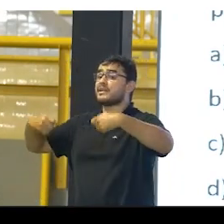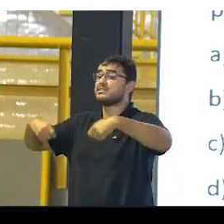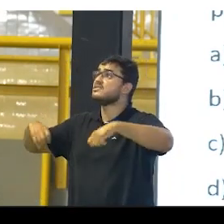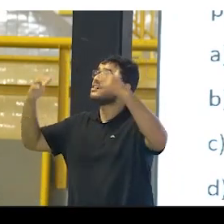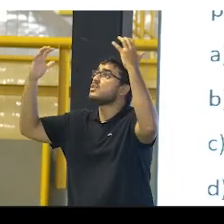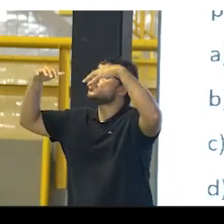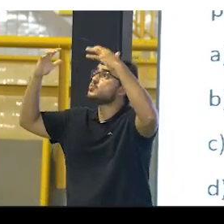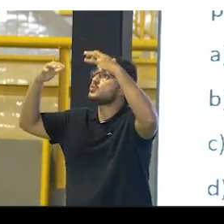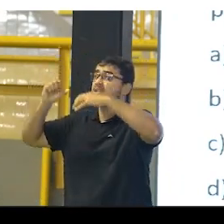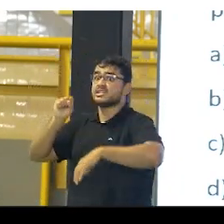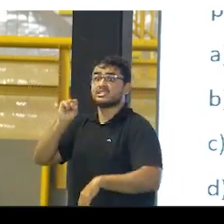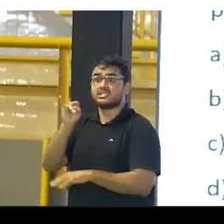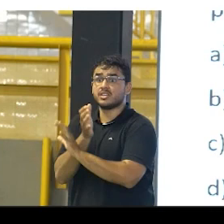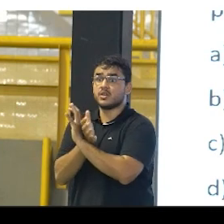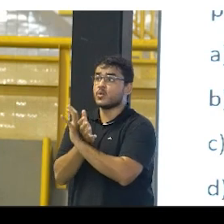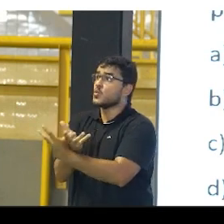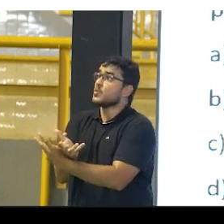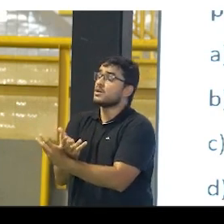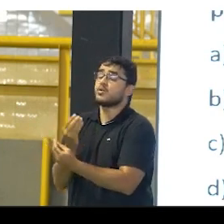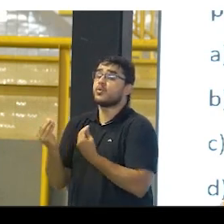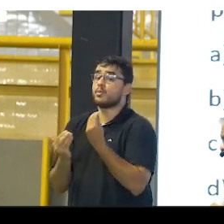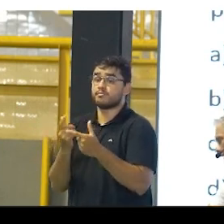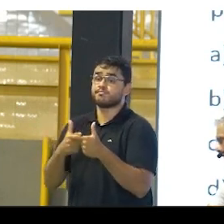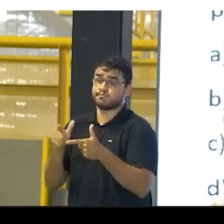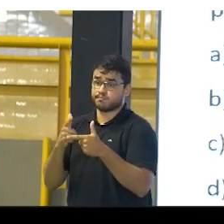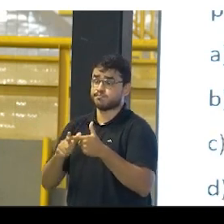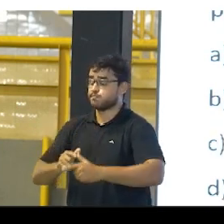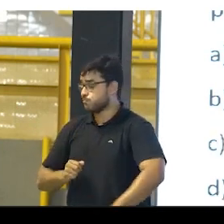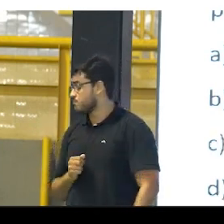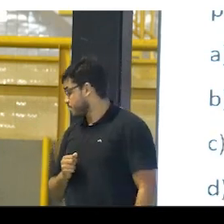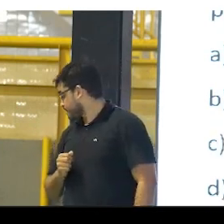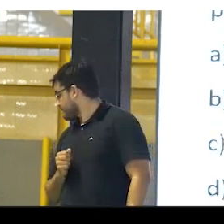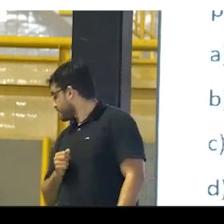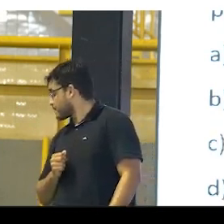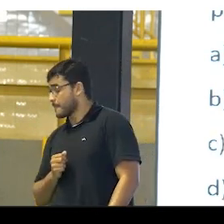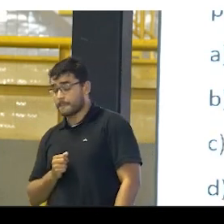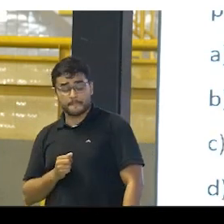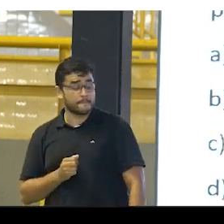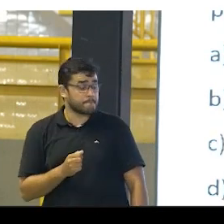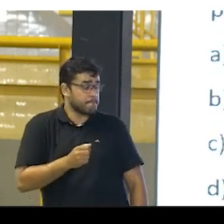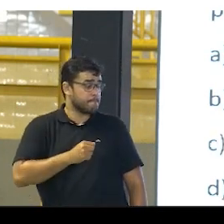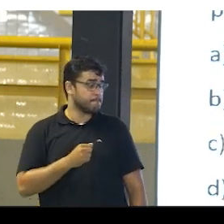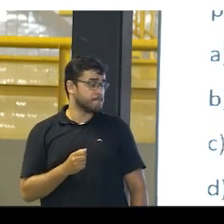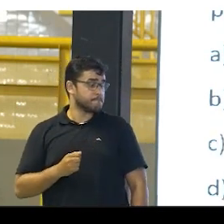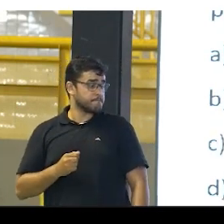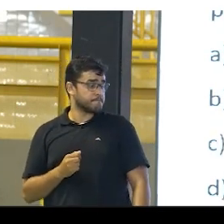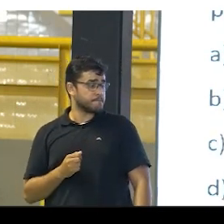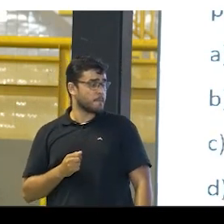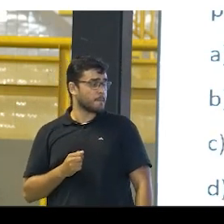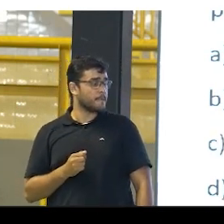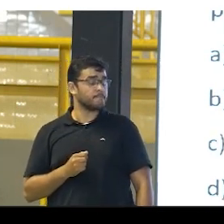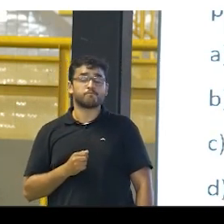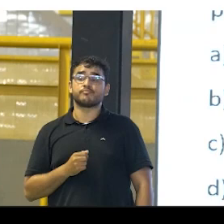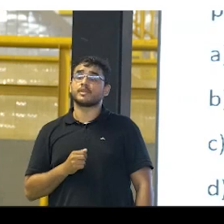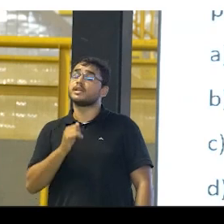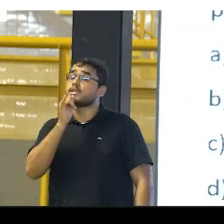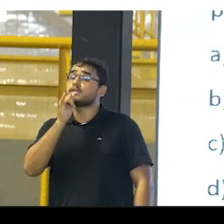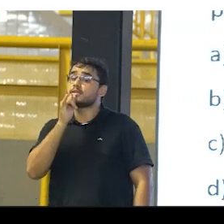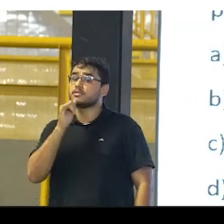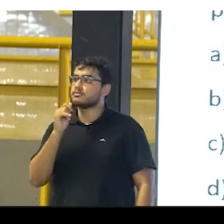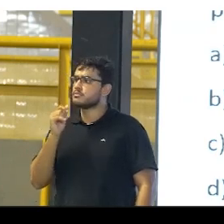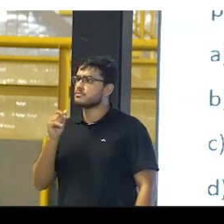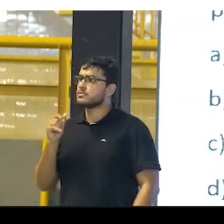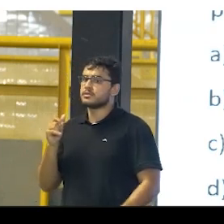produzir energia hídrica. Muitíssimo obrigado. Tá? Se de repente você não tem